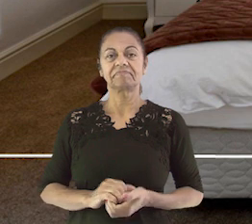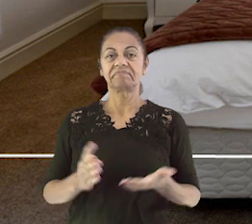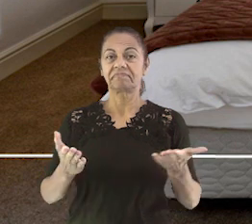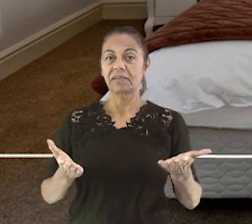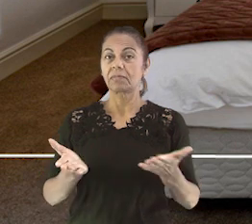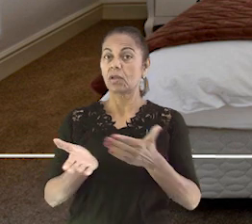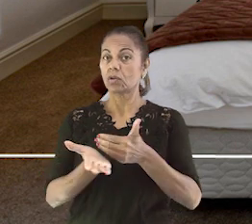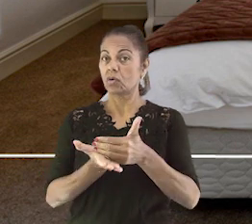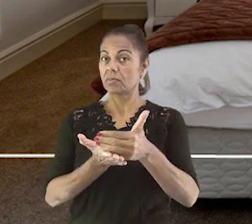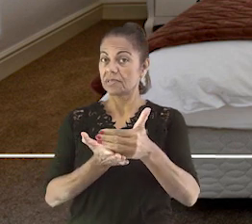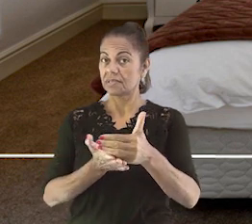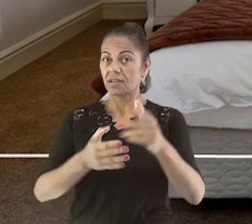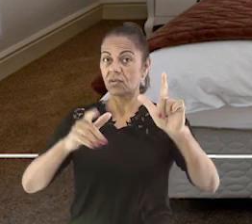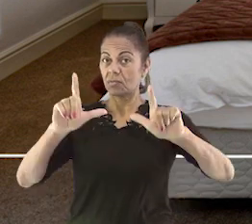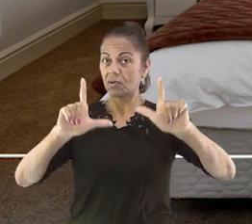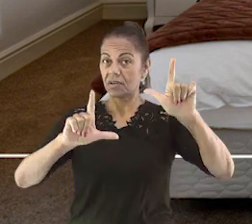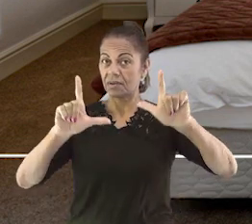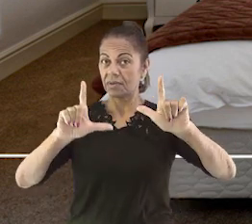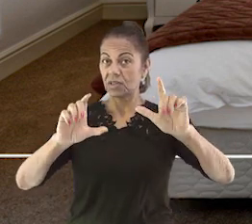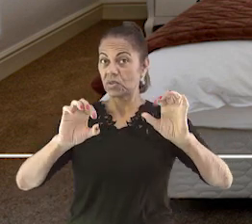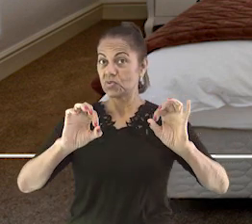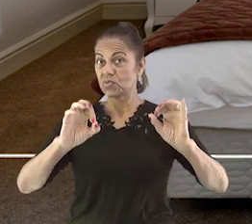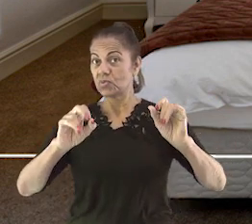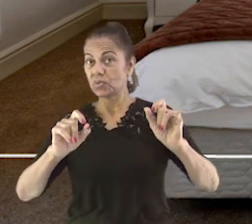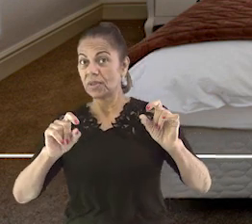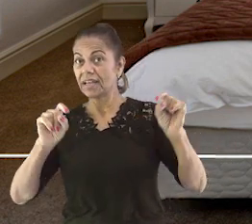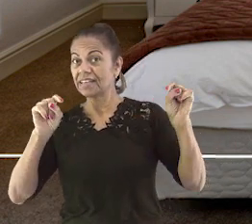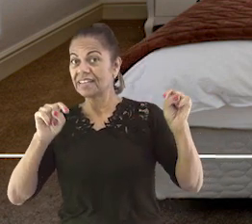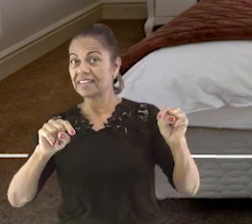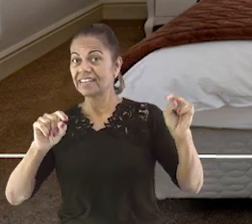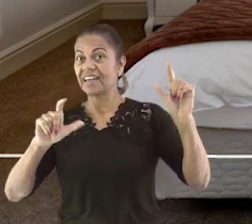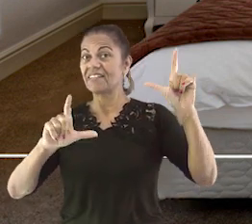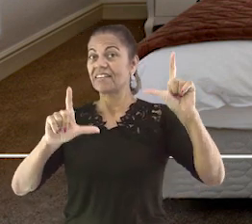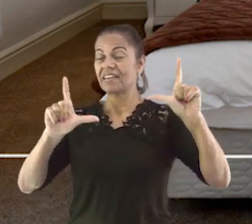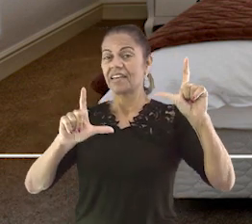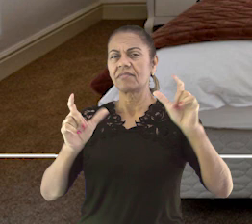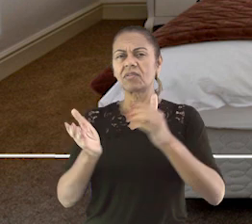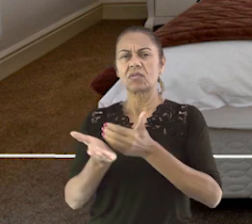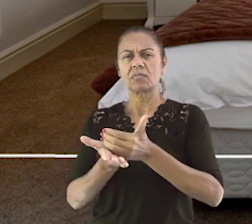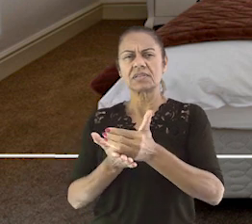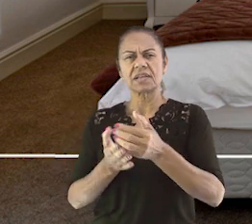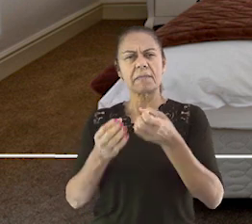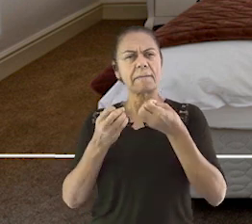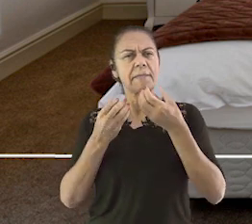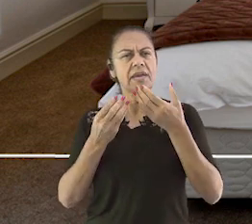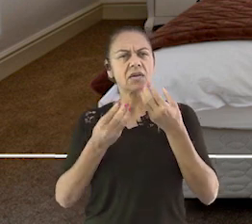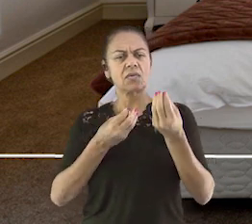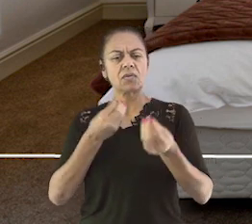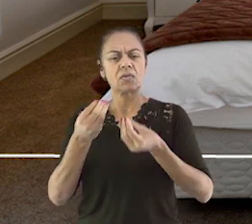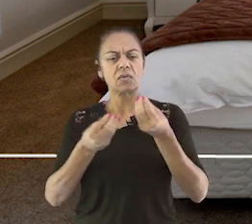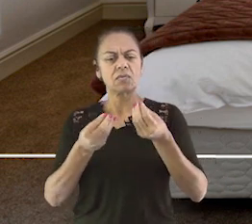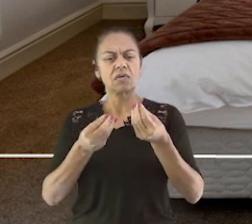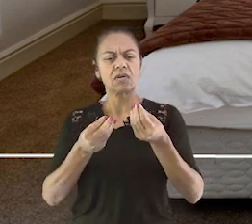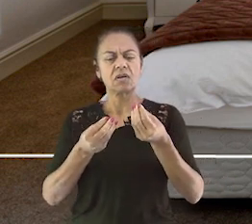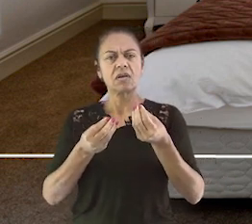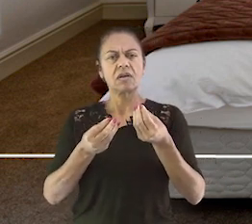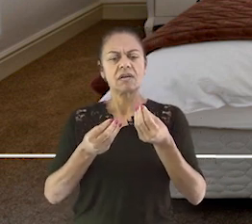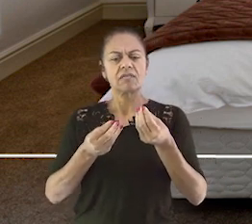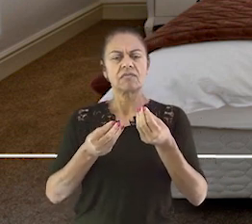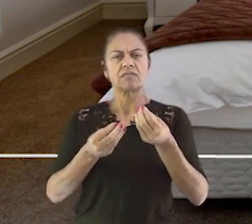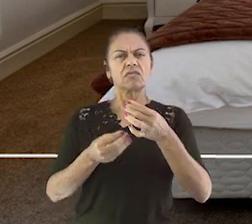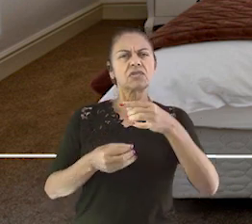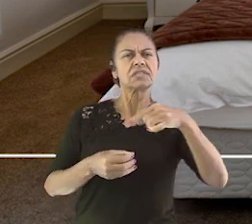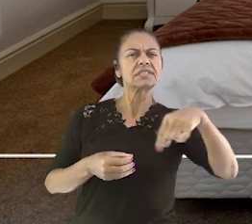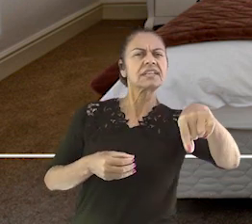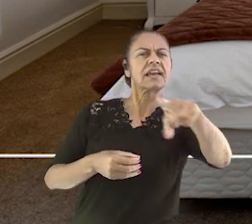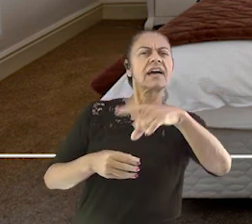Estamos iniciando mais um programa Tudo TV! E para começarmos bem, olha só, procura uma